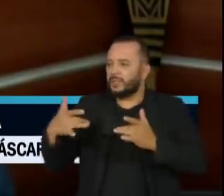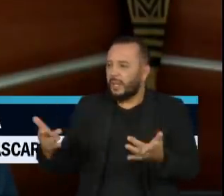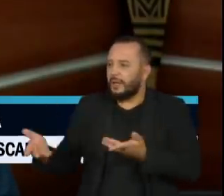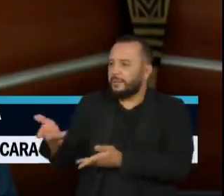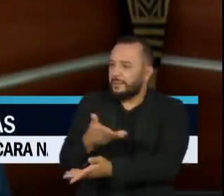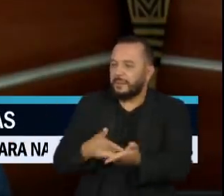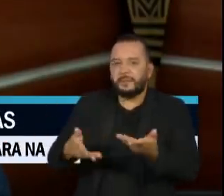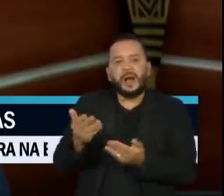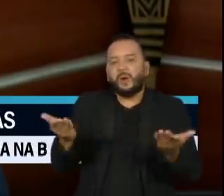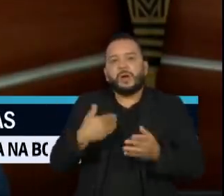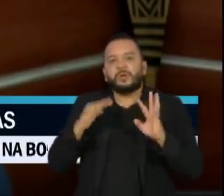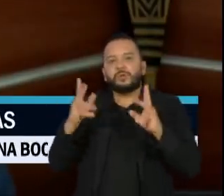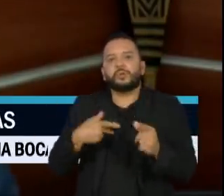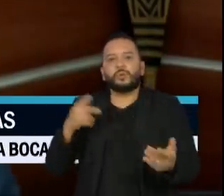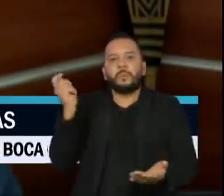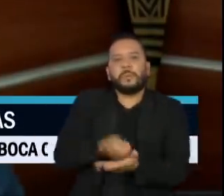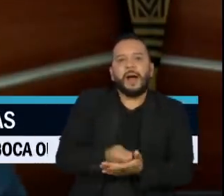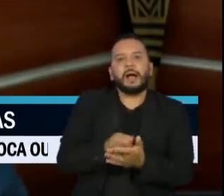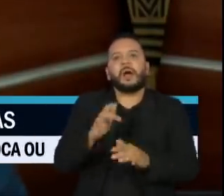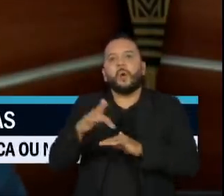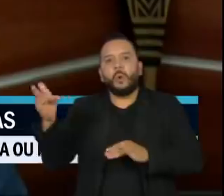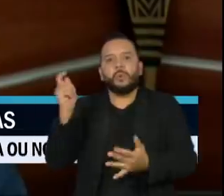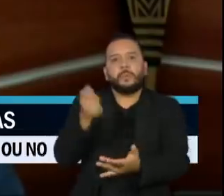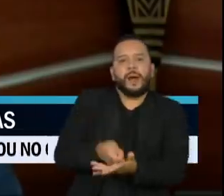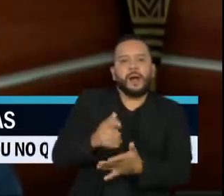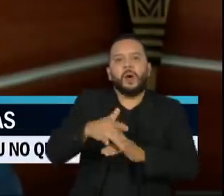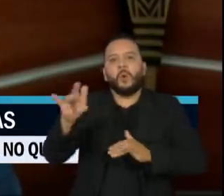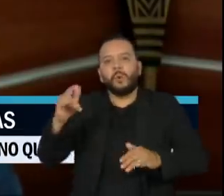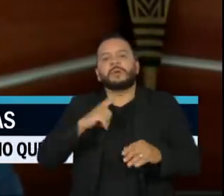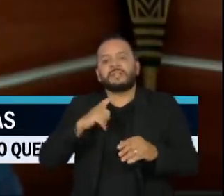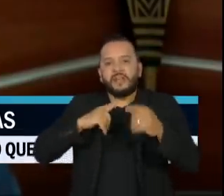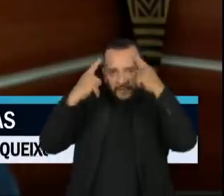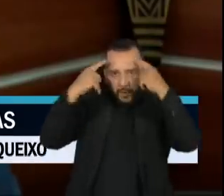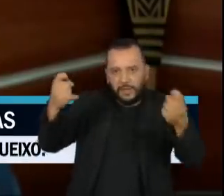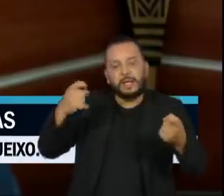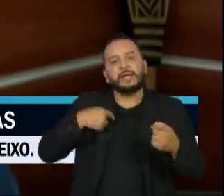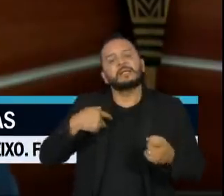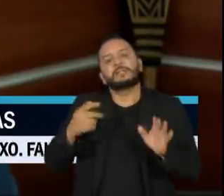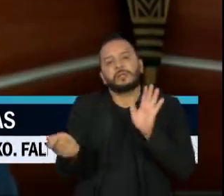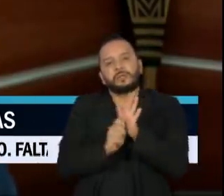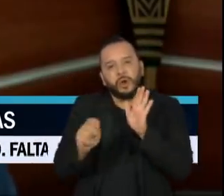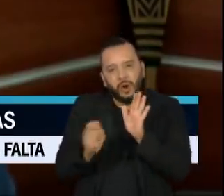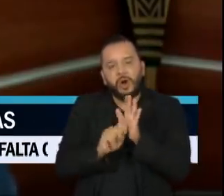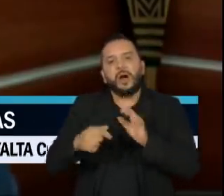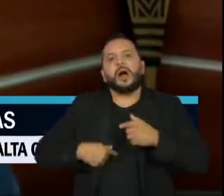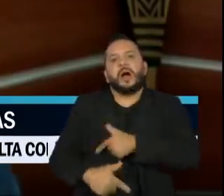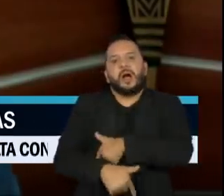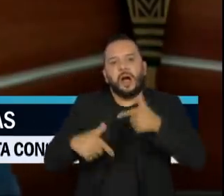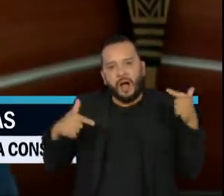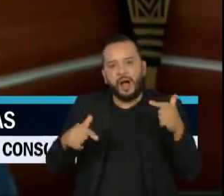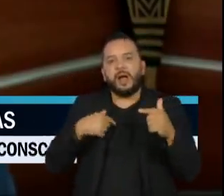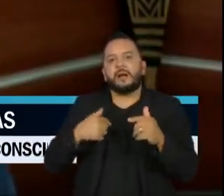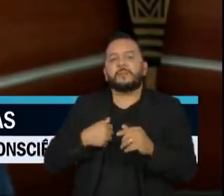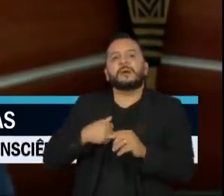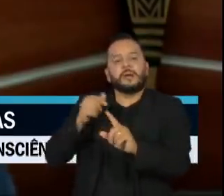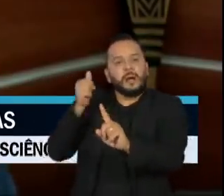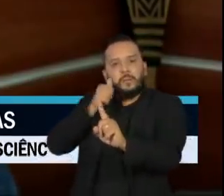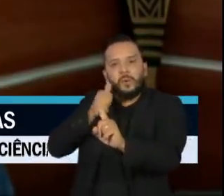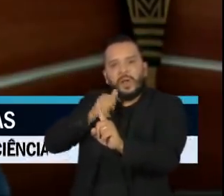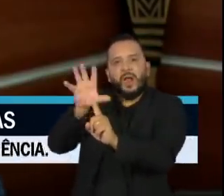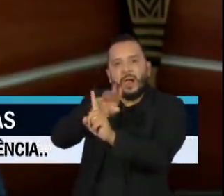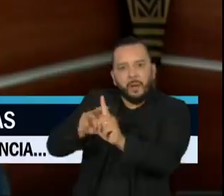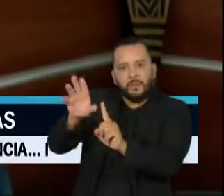passa a ser precificado em ouro, entra violência, arma, drogas, violência sexual contra as mulheres, contra